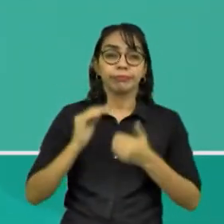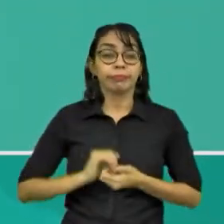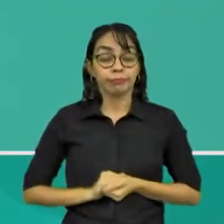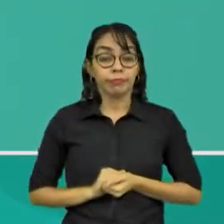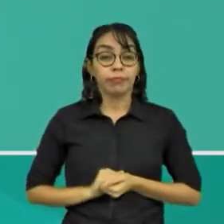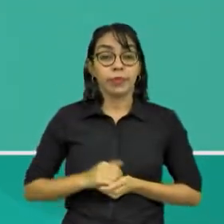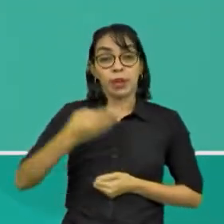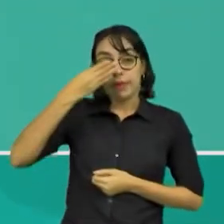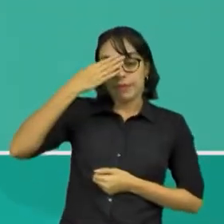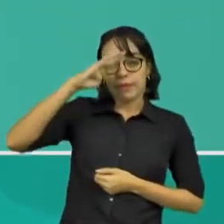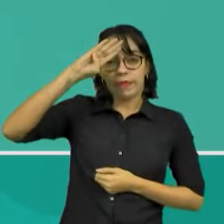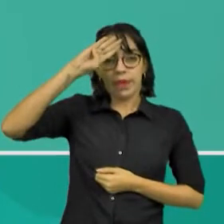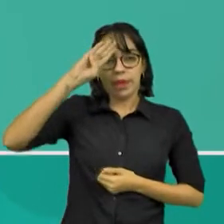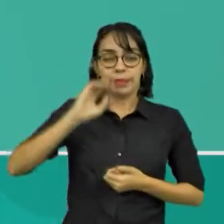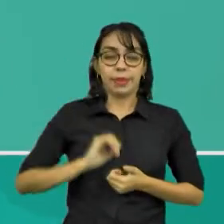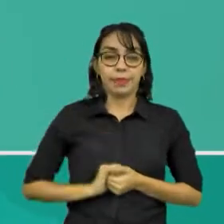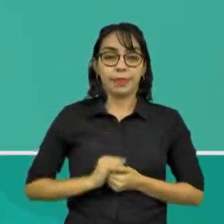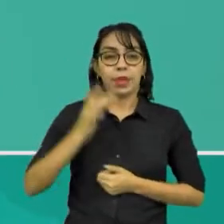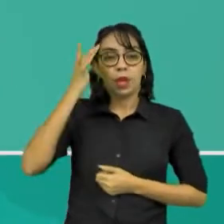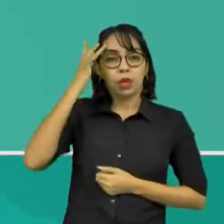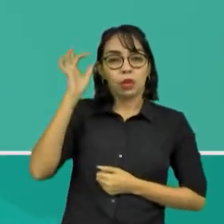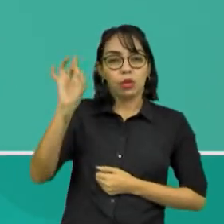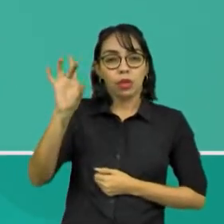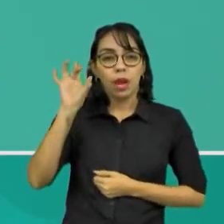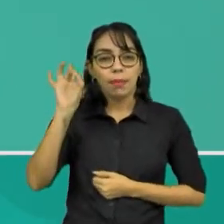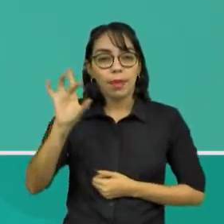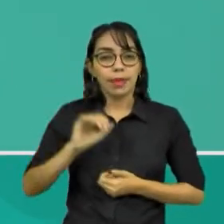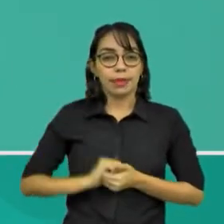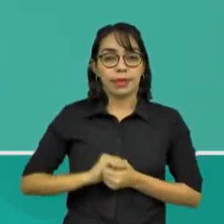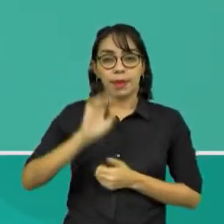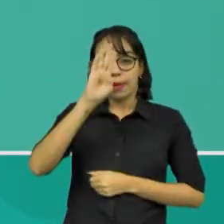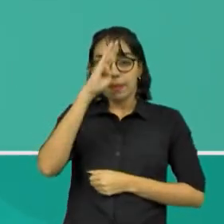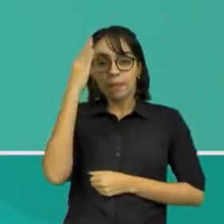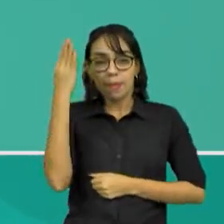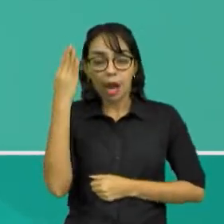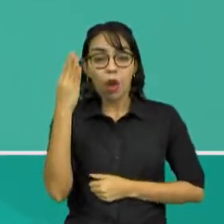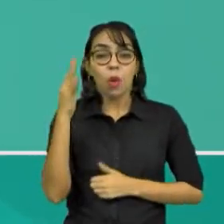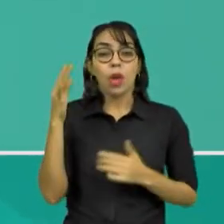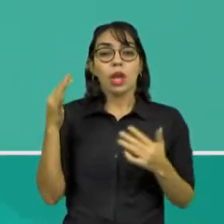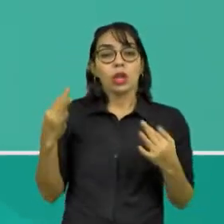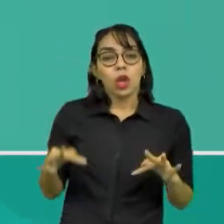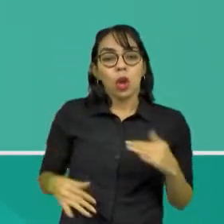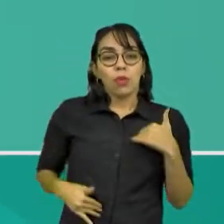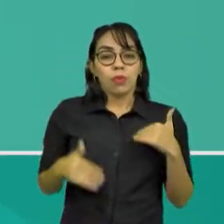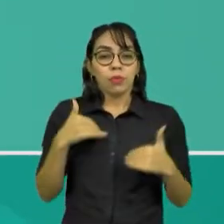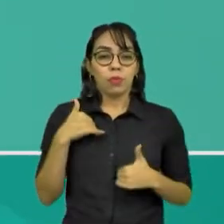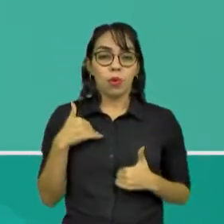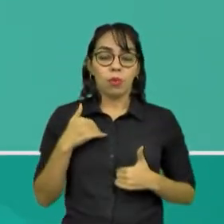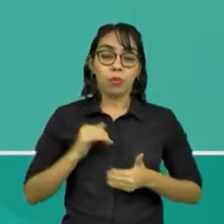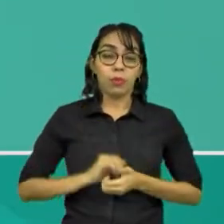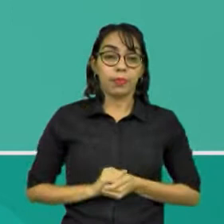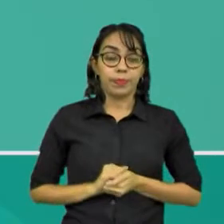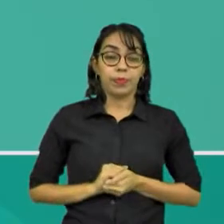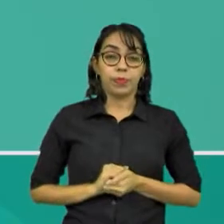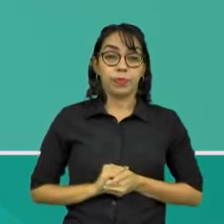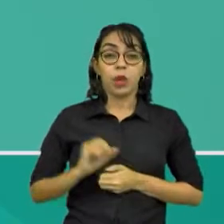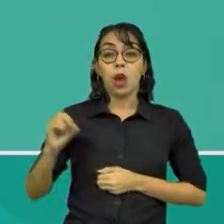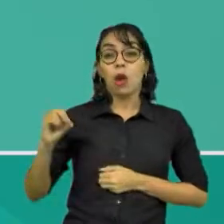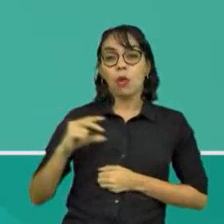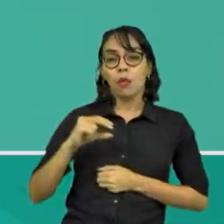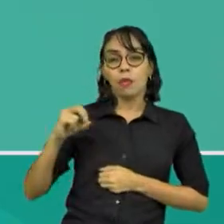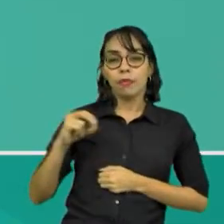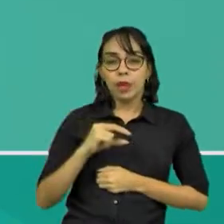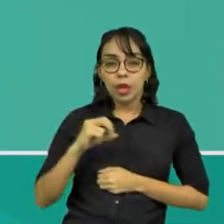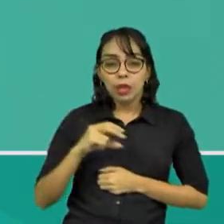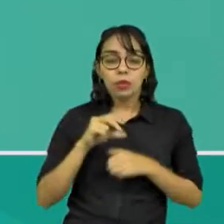febre, dor de cabeça, mal-estar e dores musculares. Depois, o vírus se espalha pelo corpo por meio